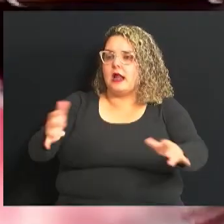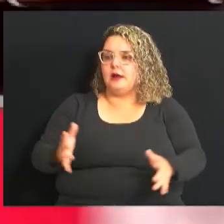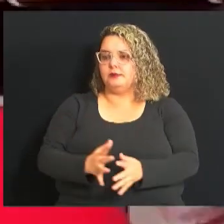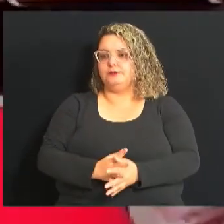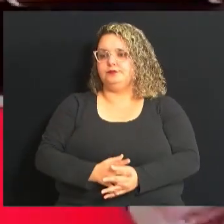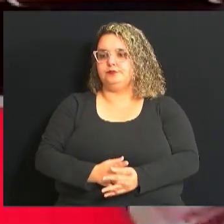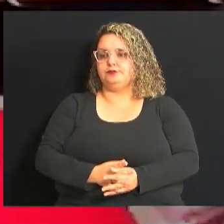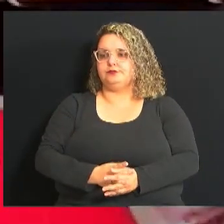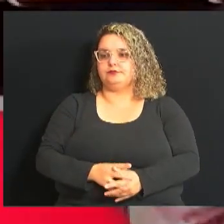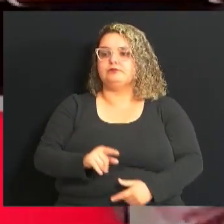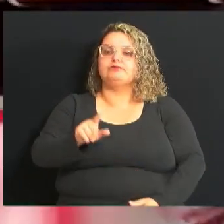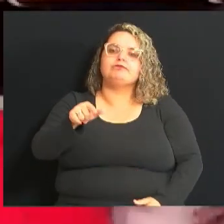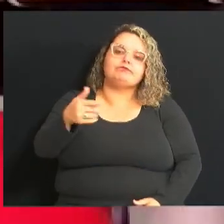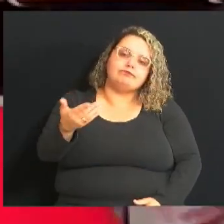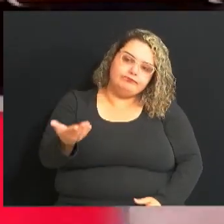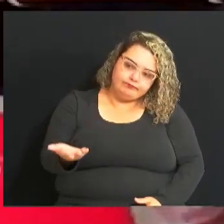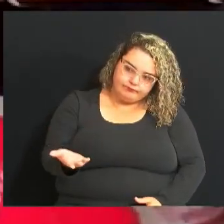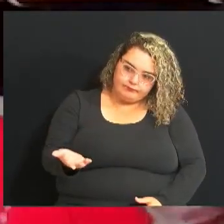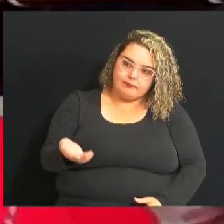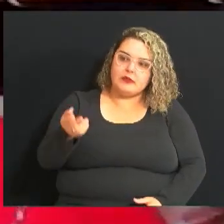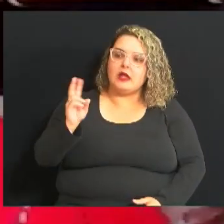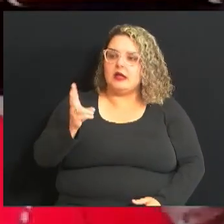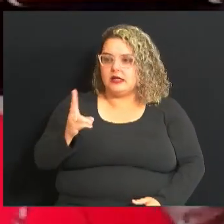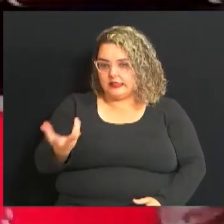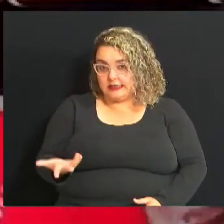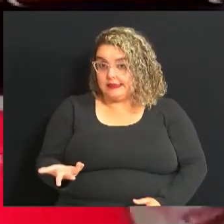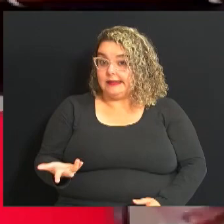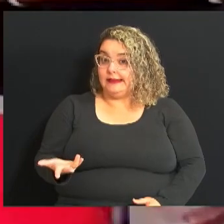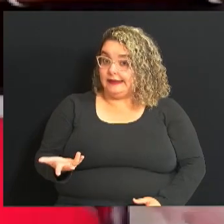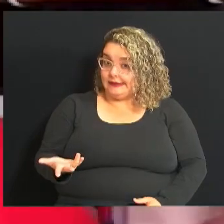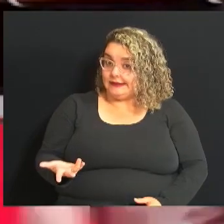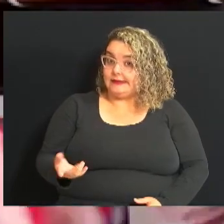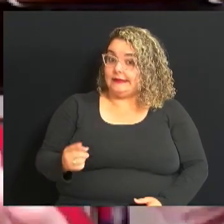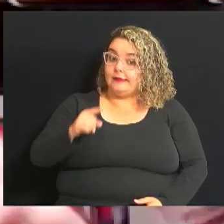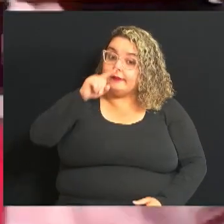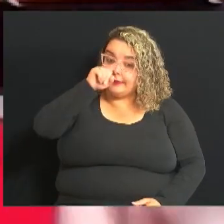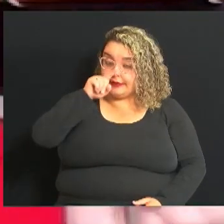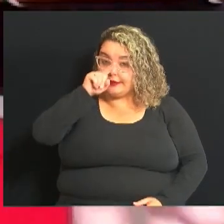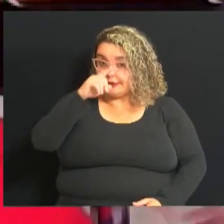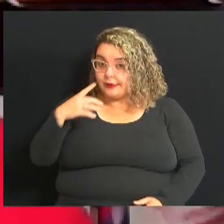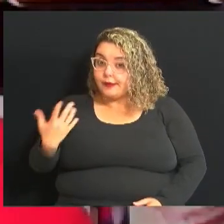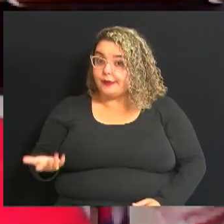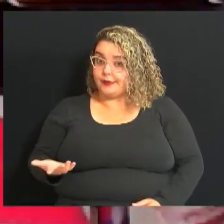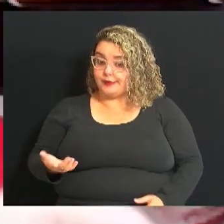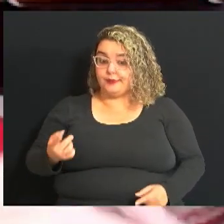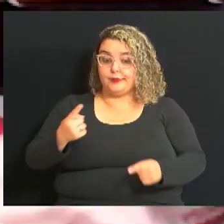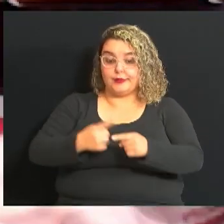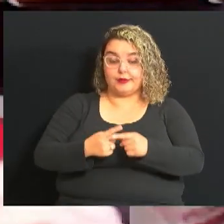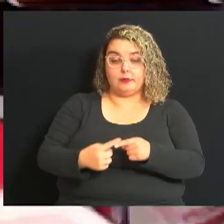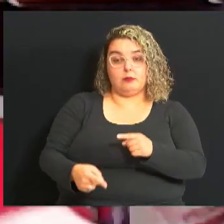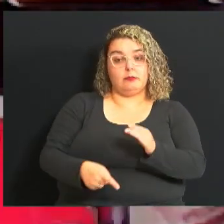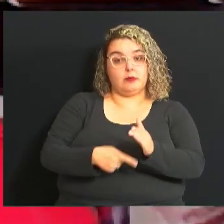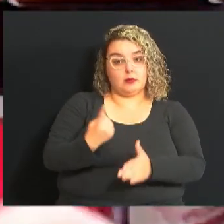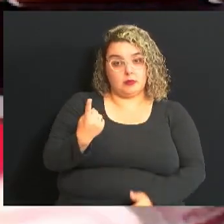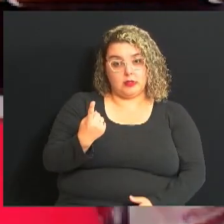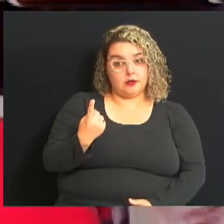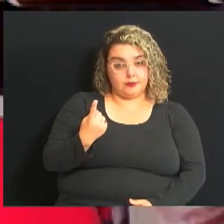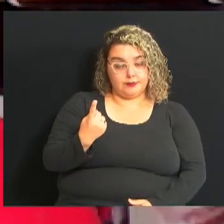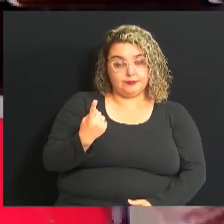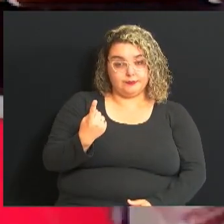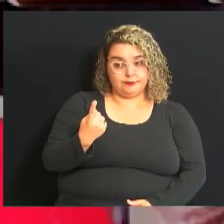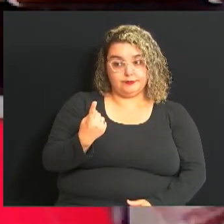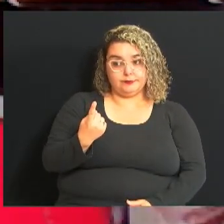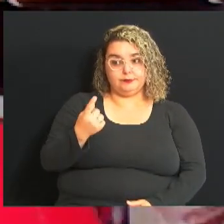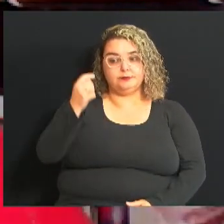Então, é sempre uma faca de dois gumes, não é? Porque, primeiro,